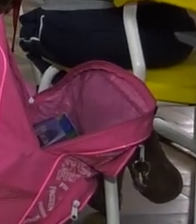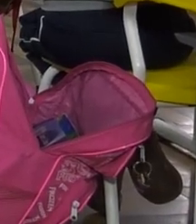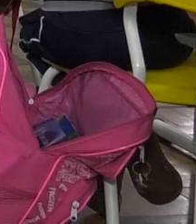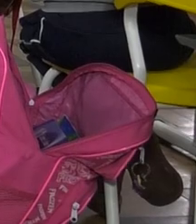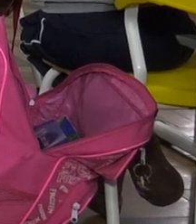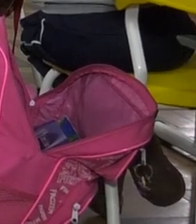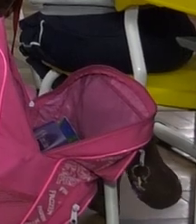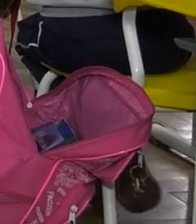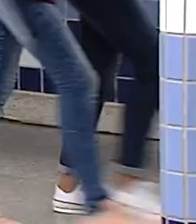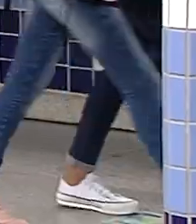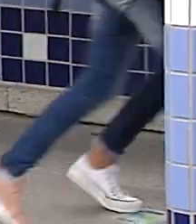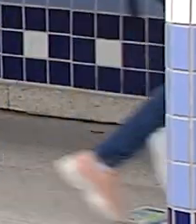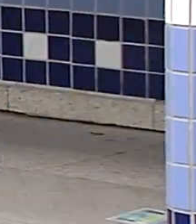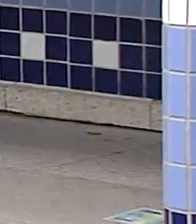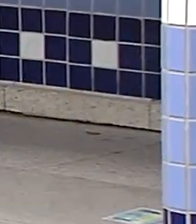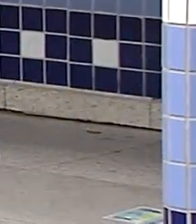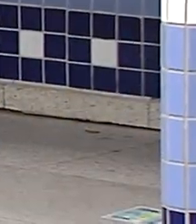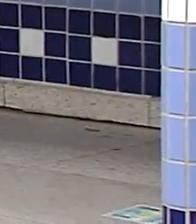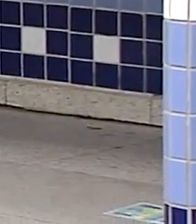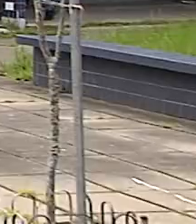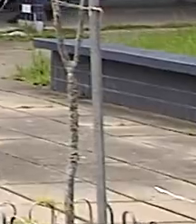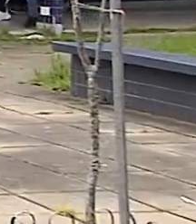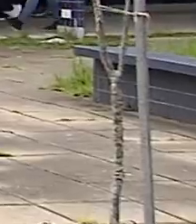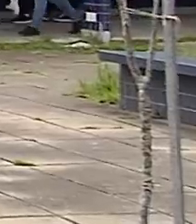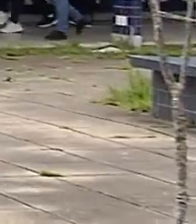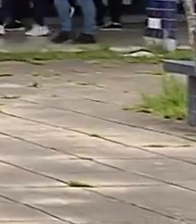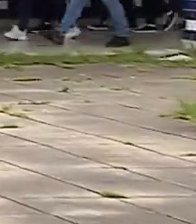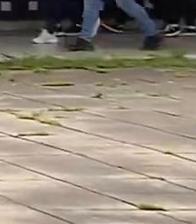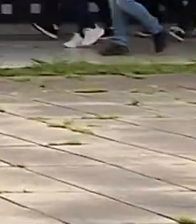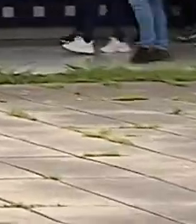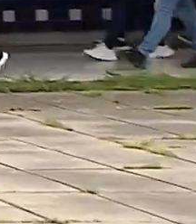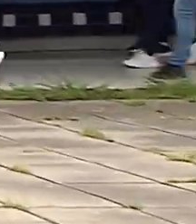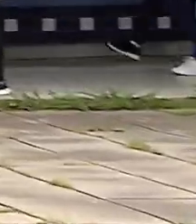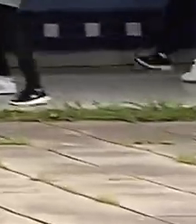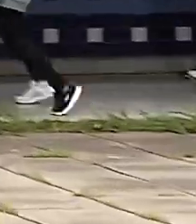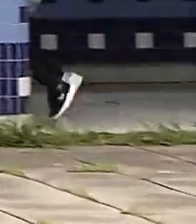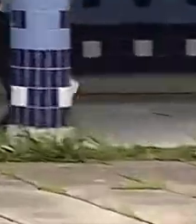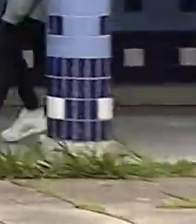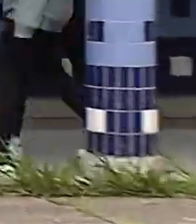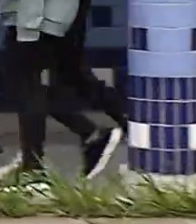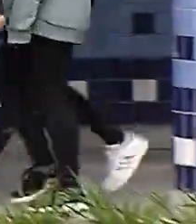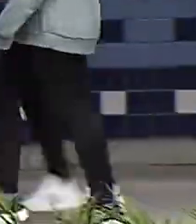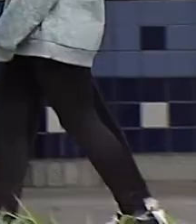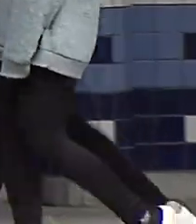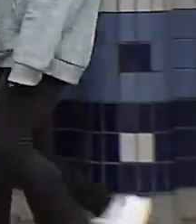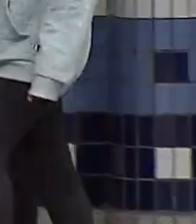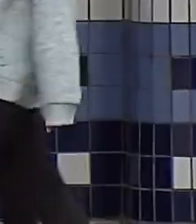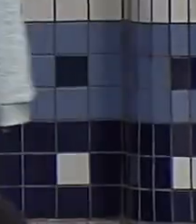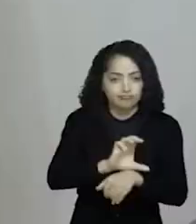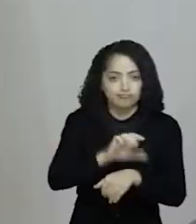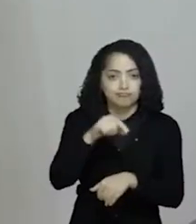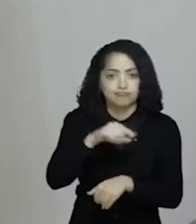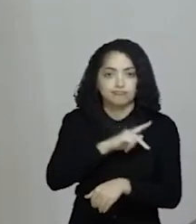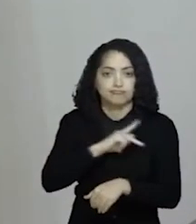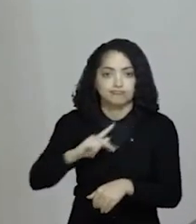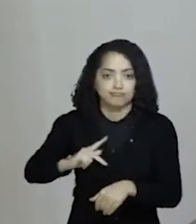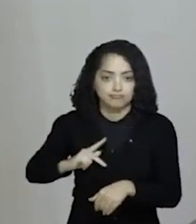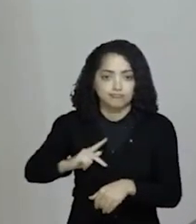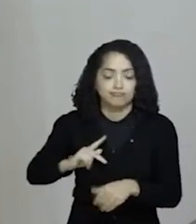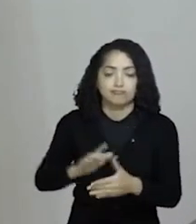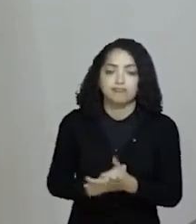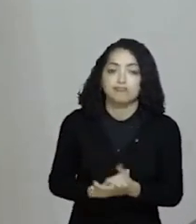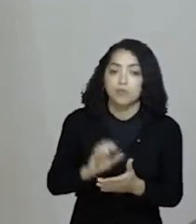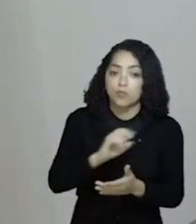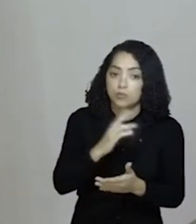Institucional contra a Criança e o Adolescente, celebrada entre os dias 8 e 14 deste mês. Os